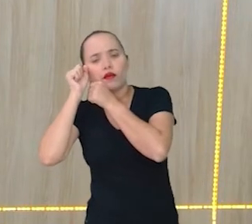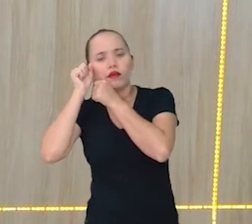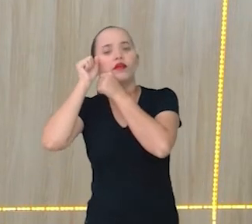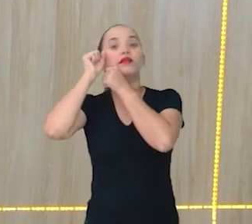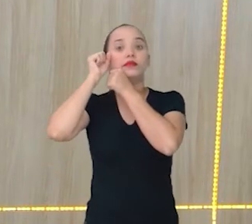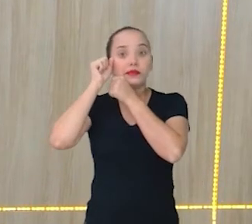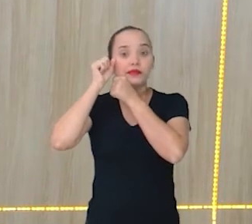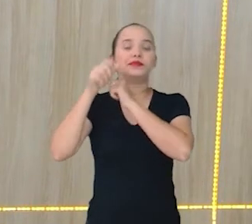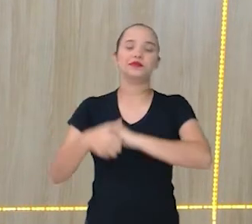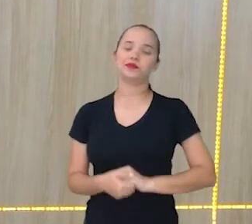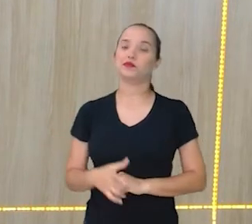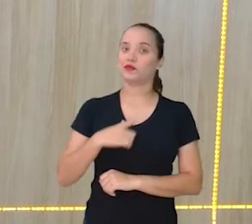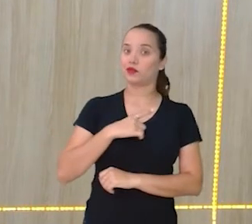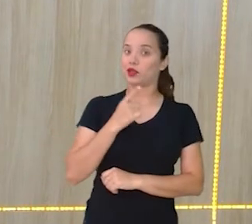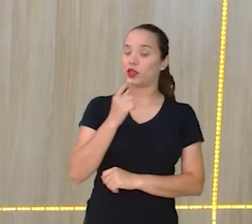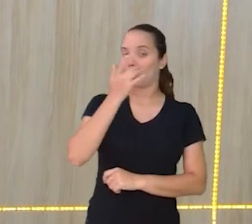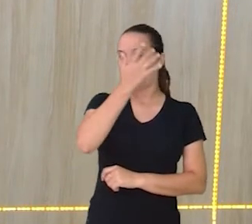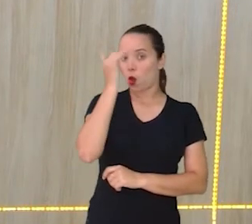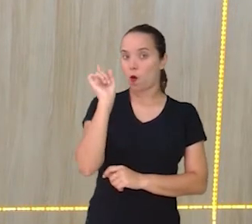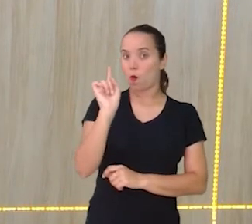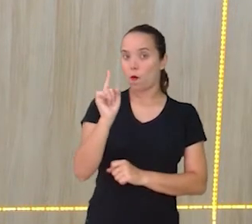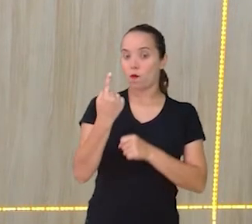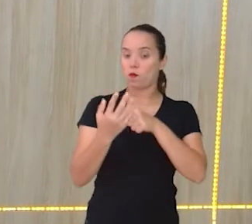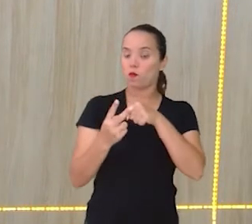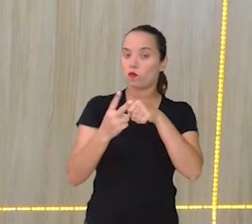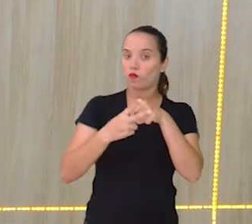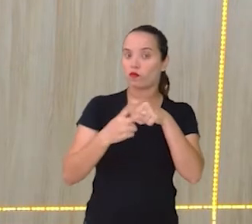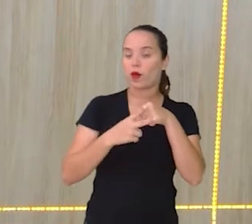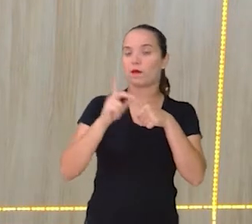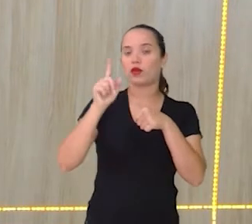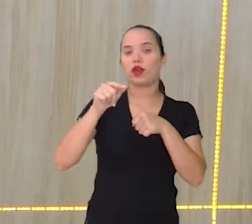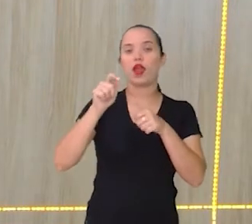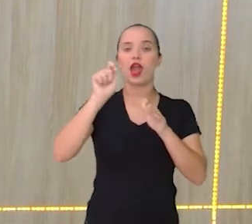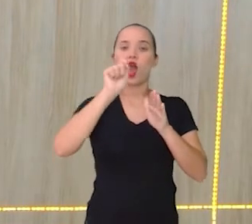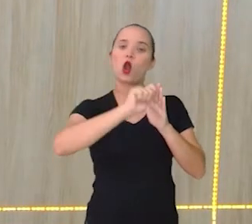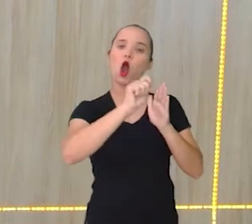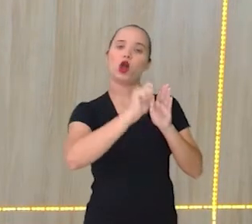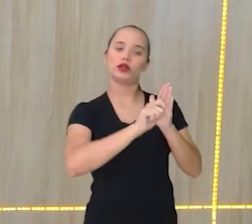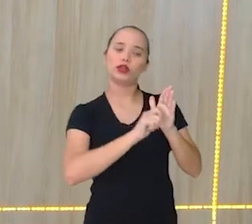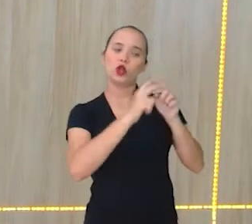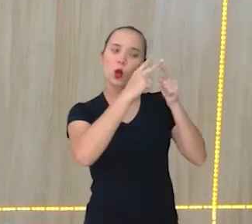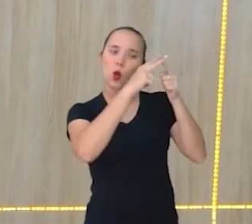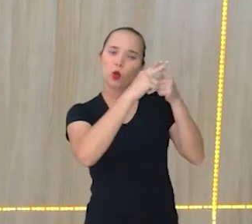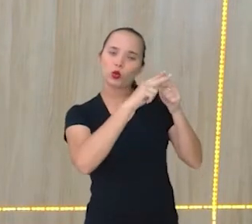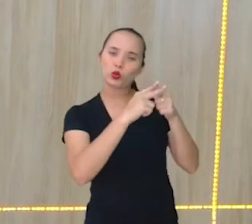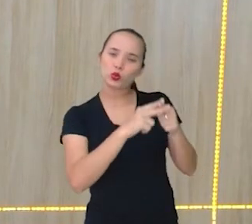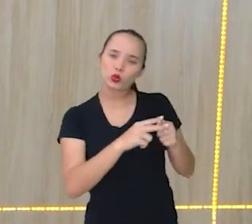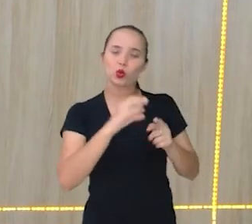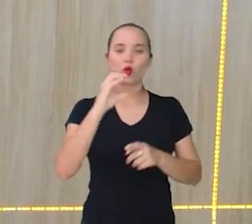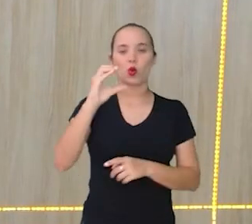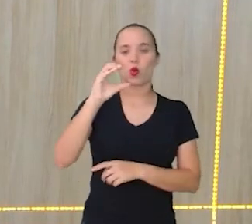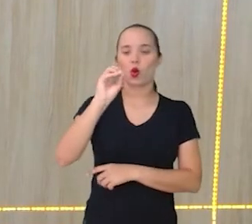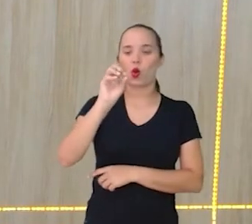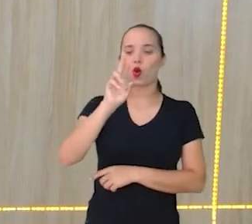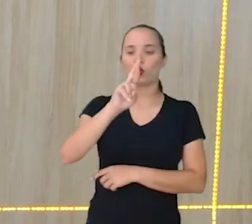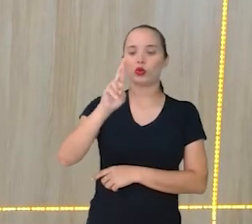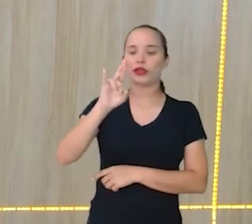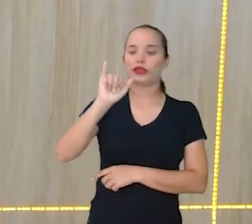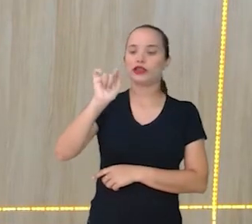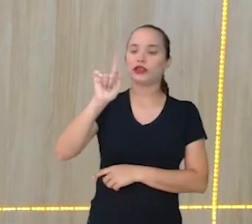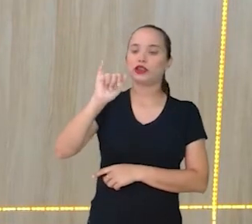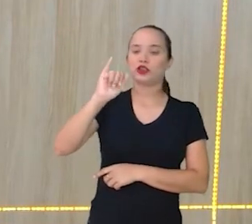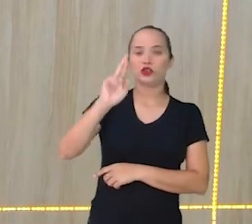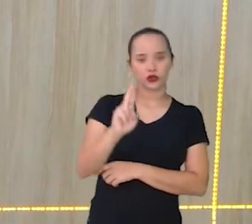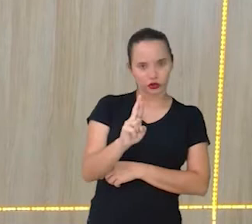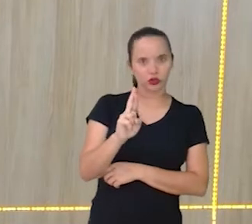E tem um que as professoras fazem bastante, sabe qual? Corrigir, as professoras corrigindo prova, corrigindo